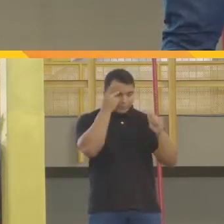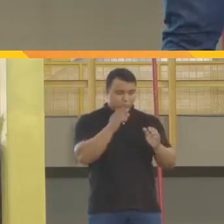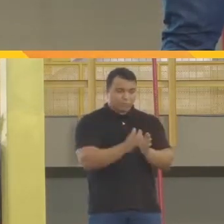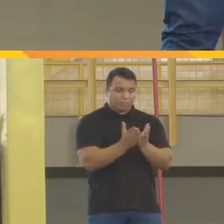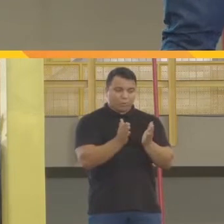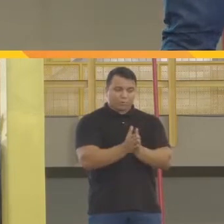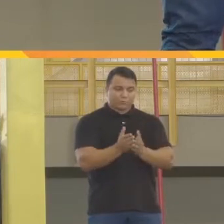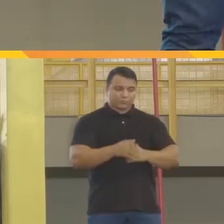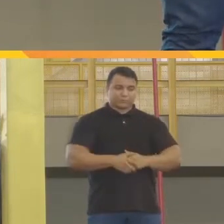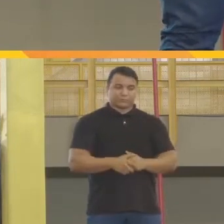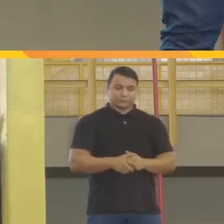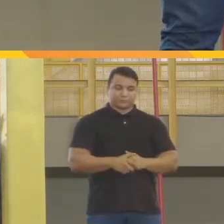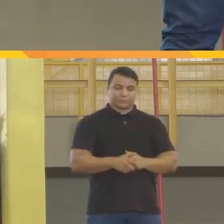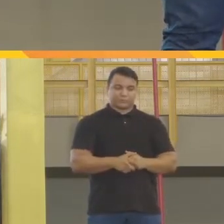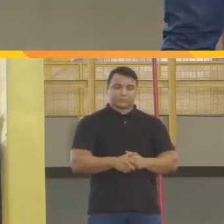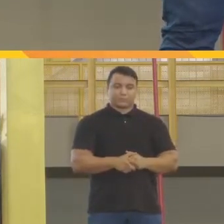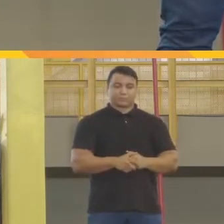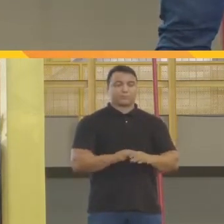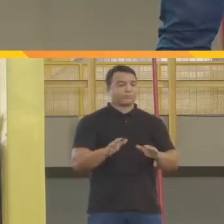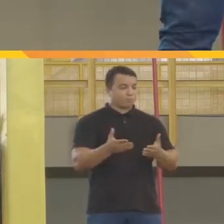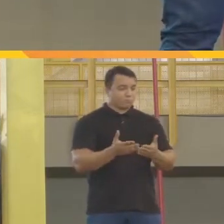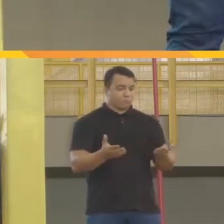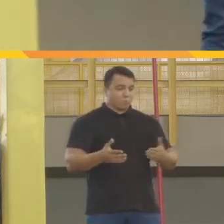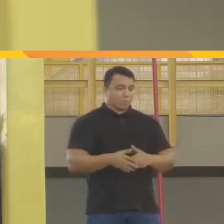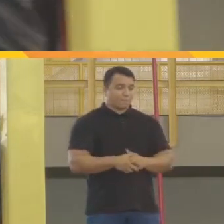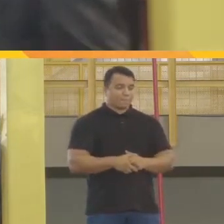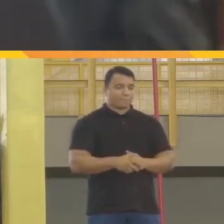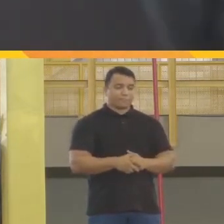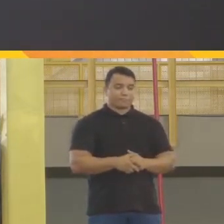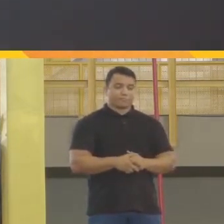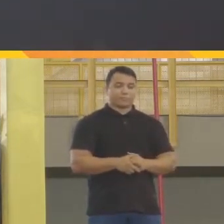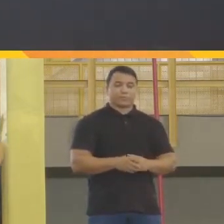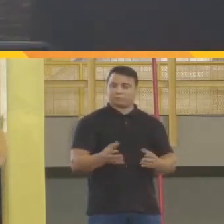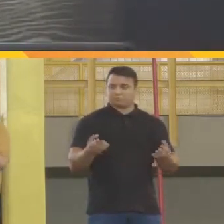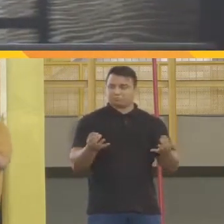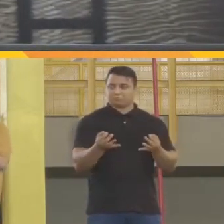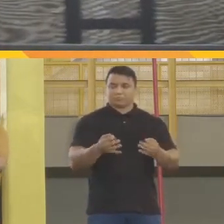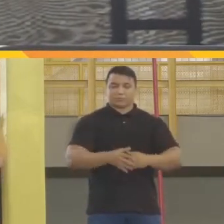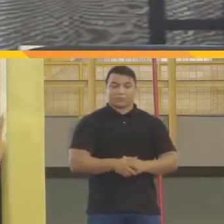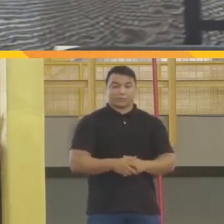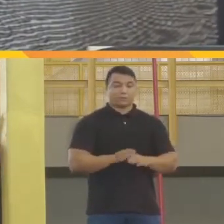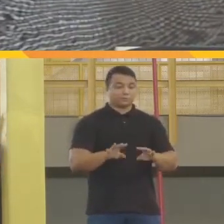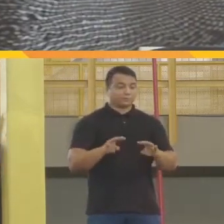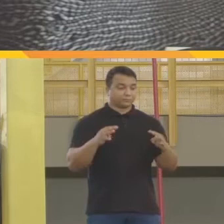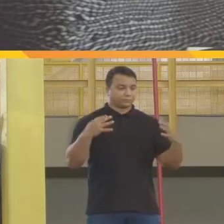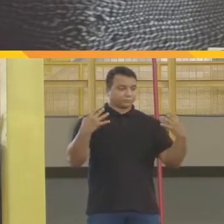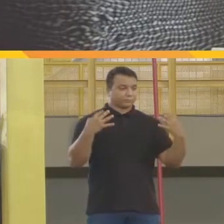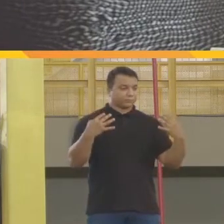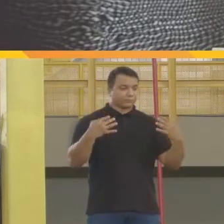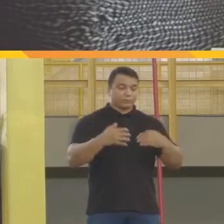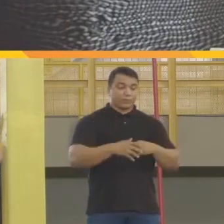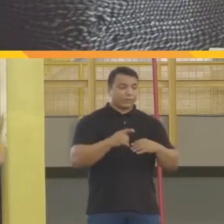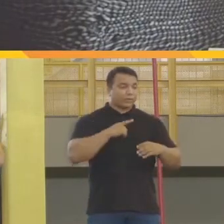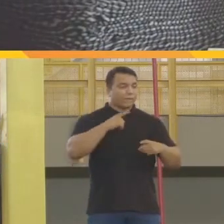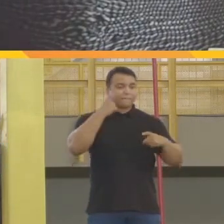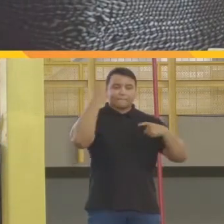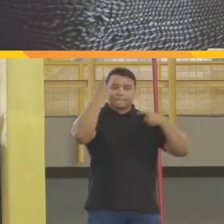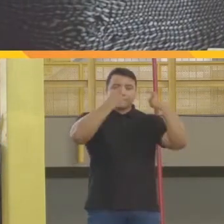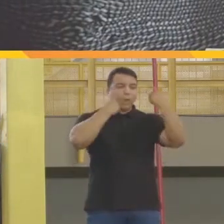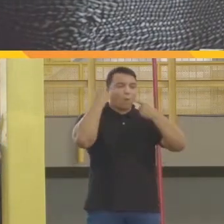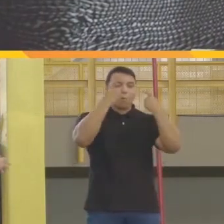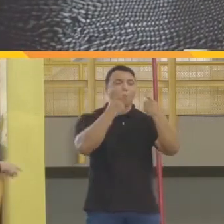mais baixas. Perfeito. Gente, excelente, Thiago. Então, observe que a